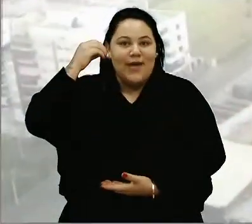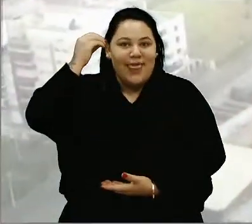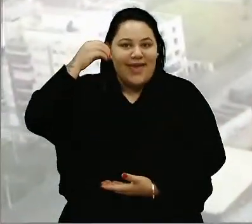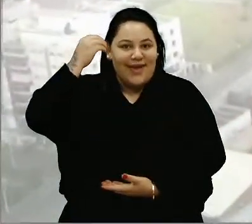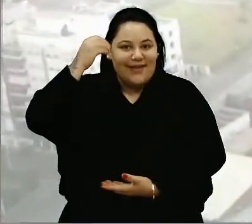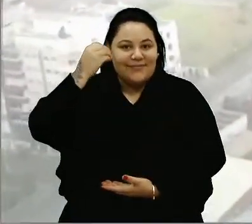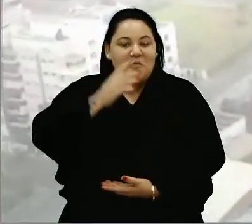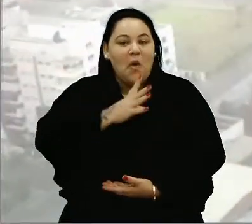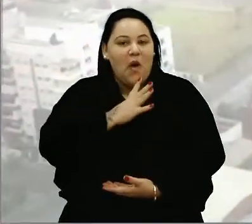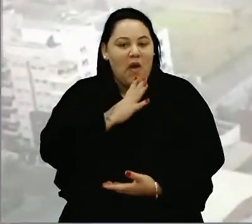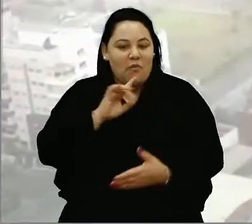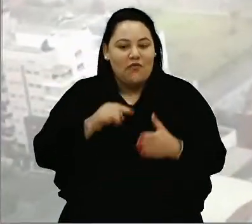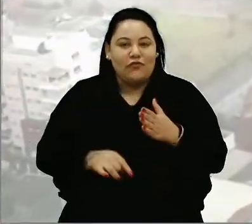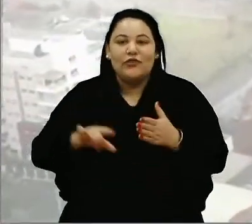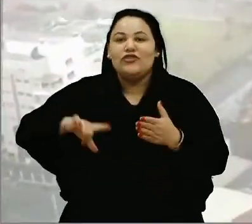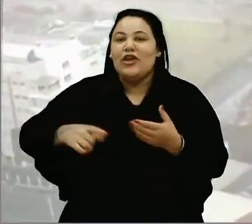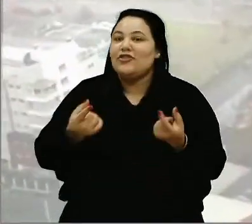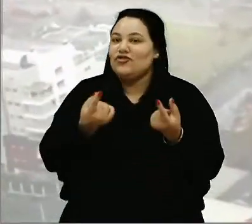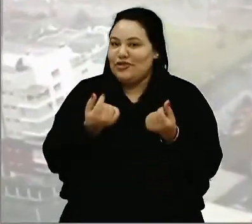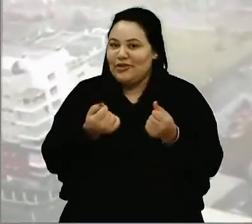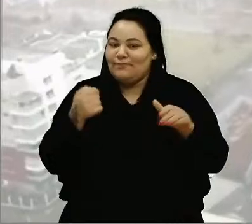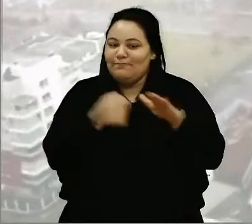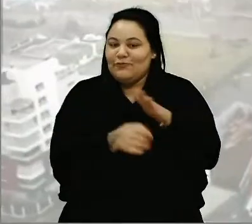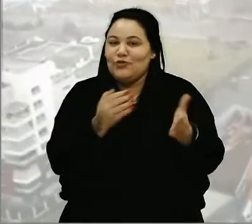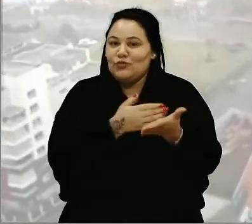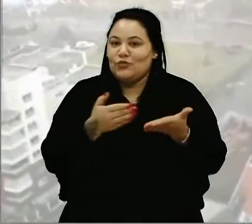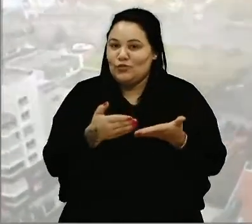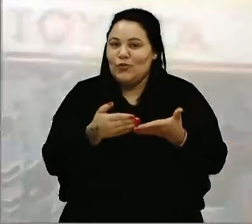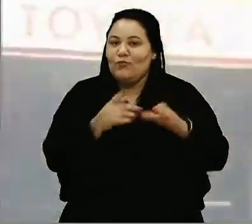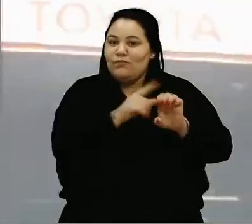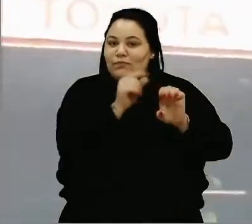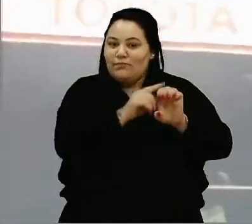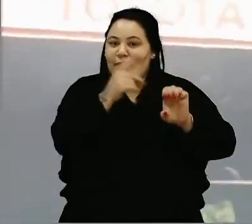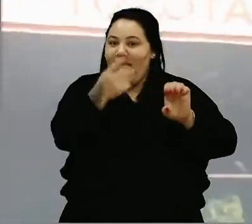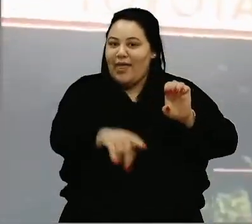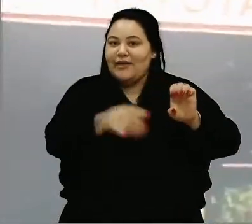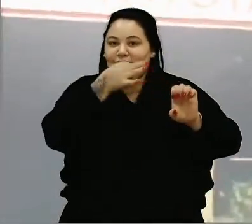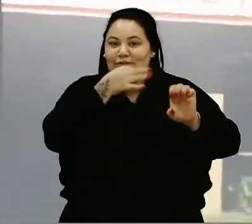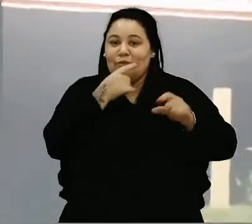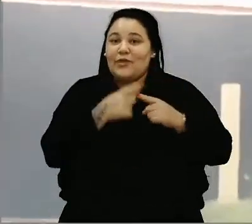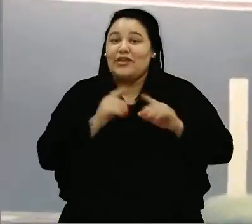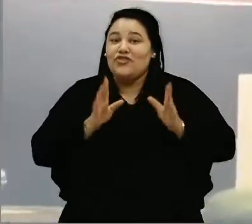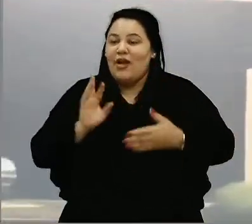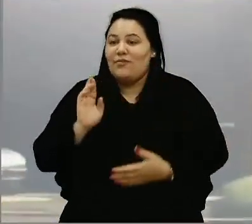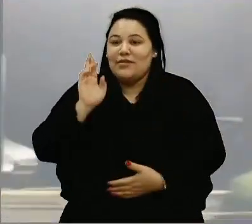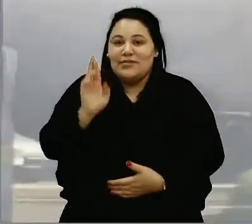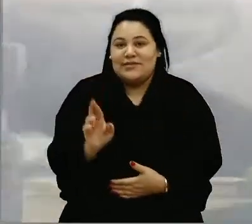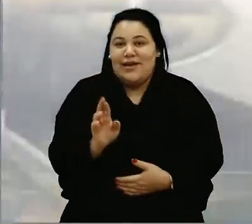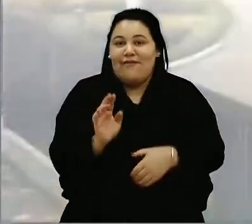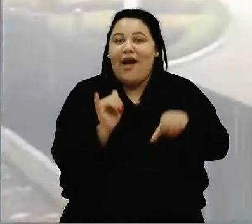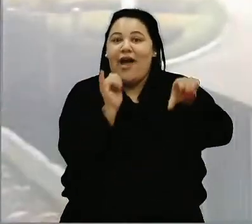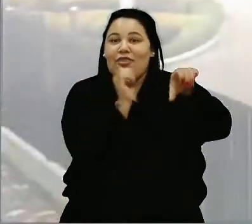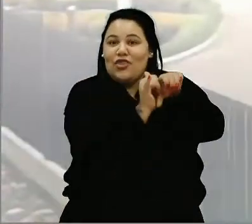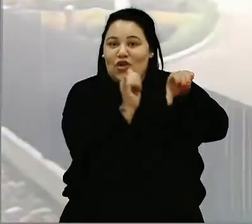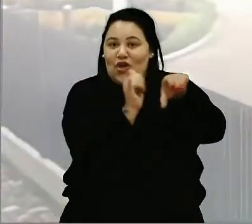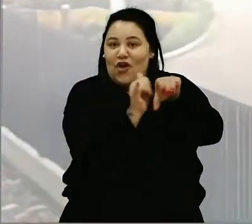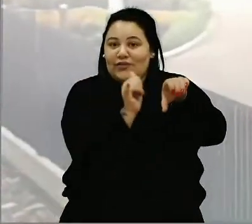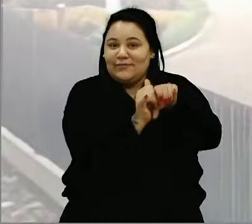para investir neste novo empreendimento em Caxias do Sul, pois já era representante da Toyota no Vale do Taquari